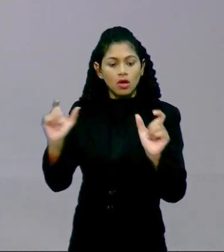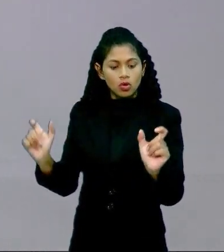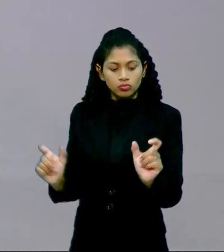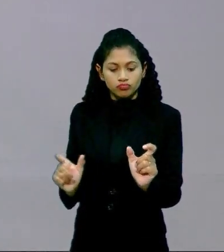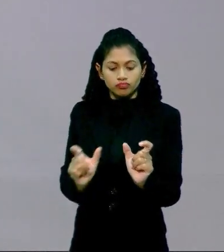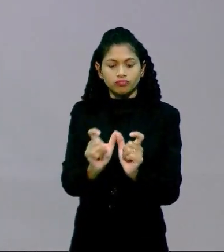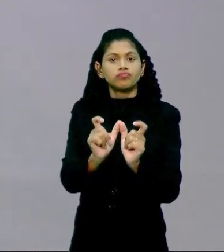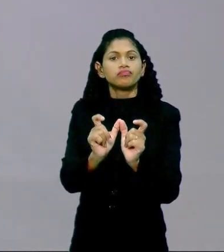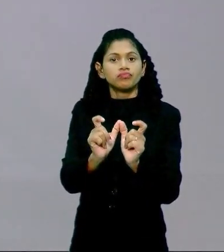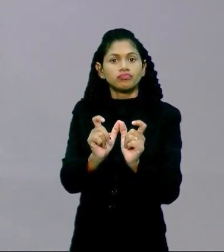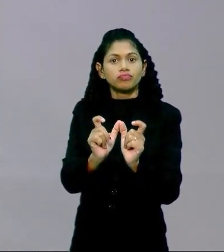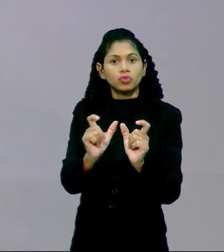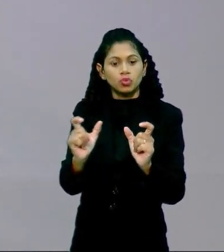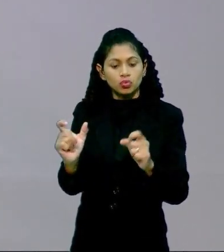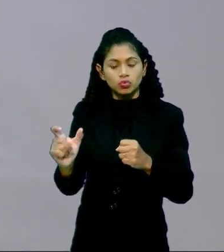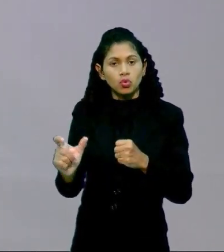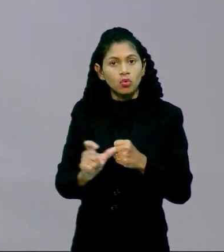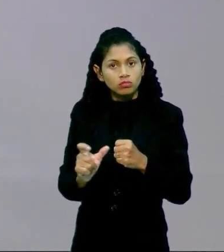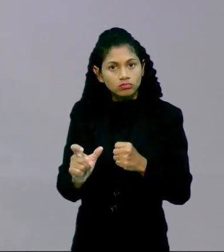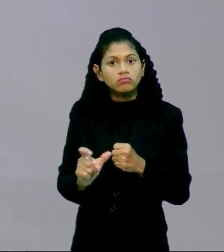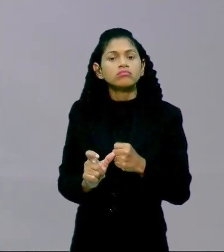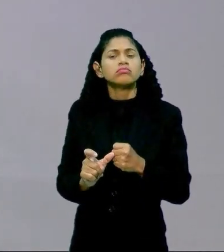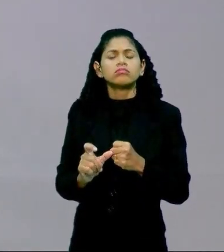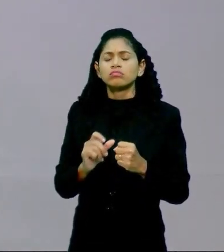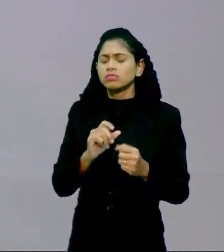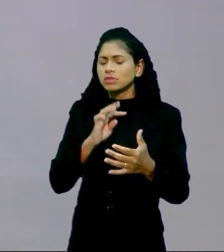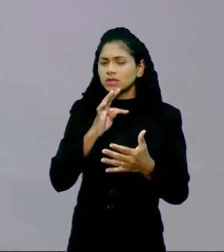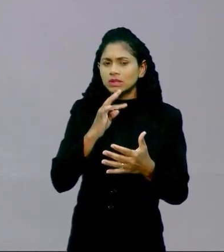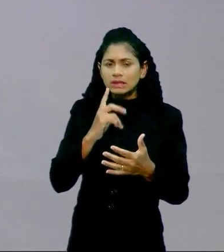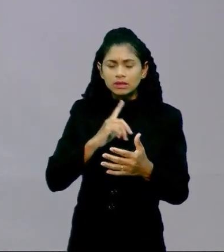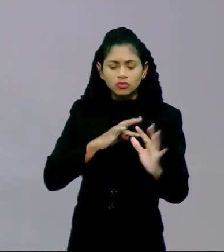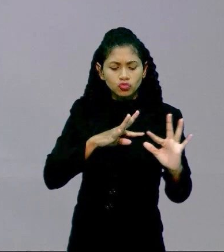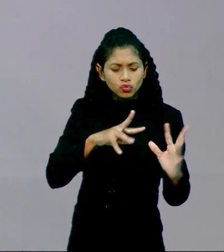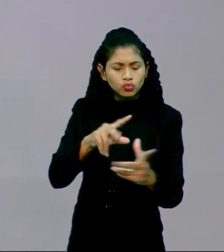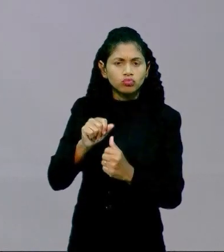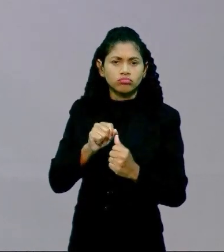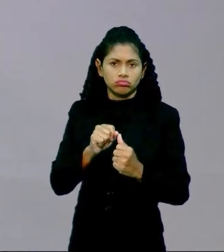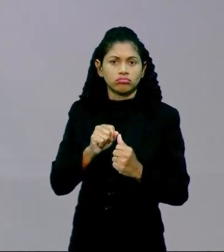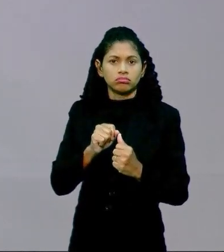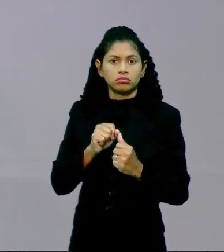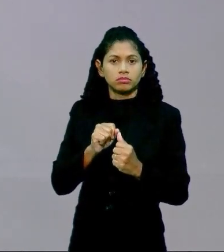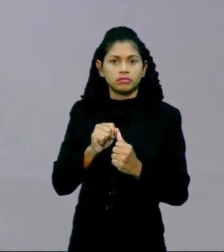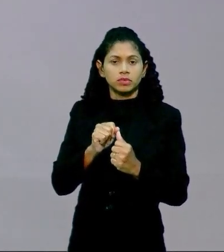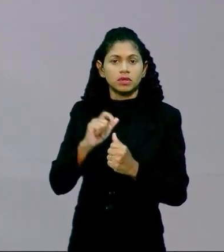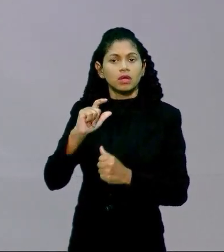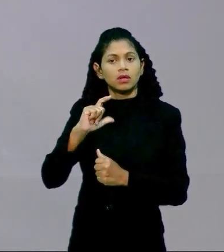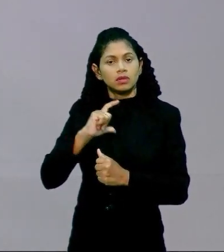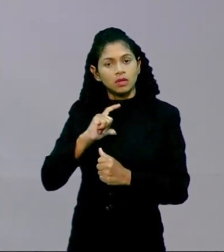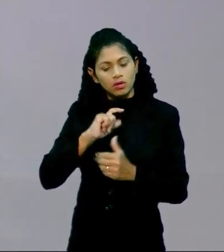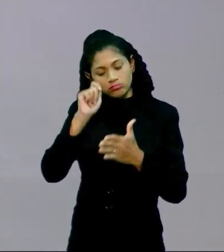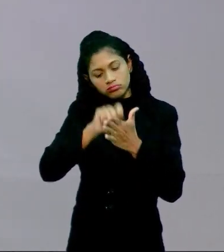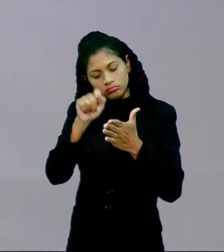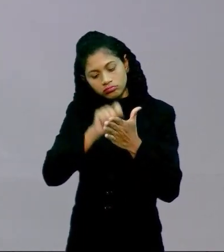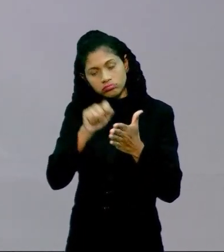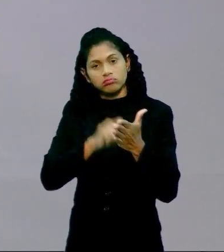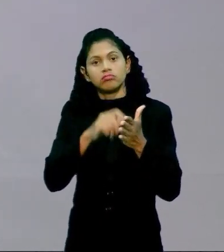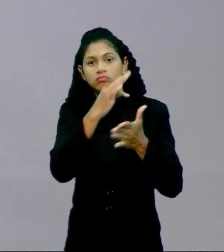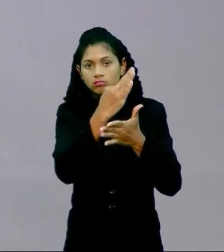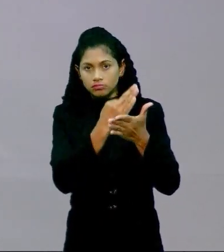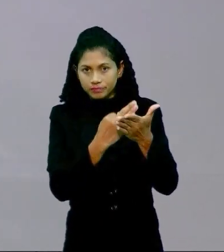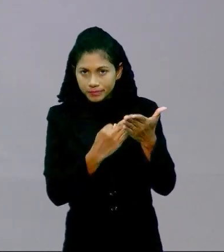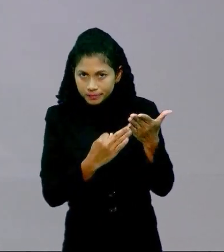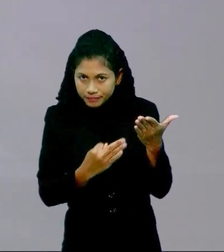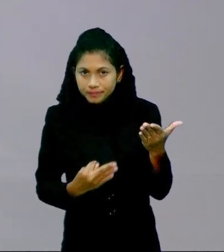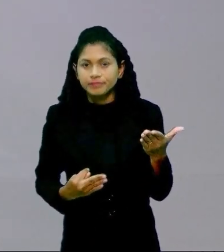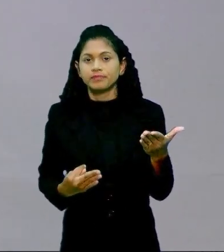os parágrafos, você juntando, no final ali você tem um texto, tá? Não importa qual o seu tamanho, mas você juntando